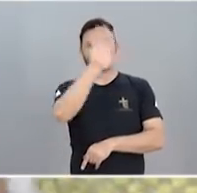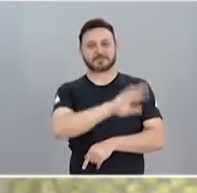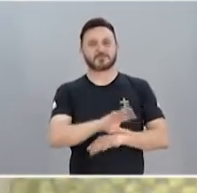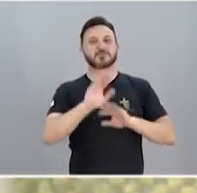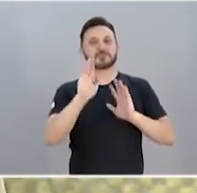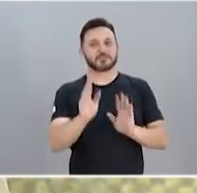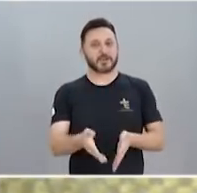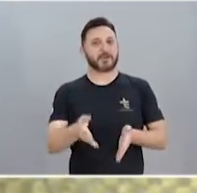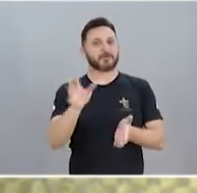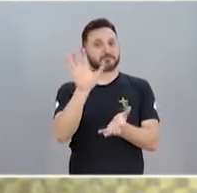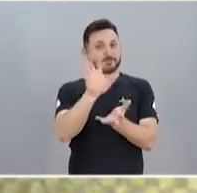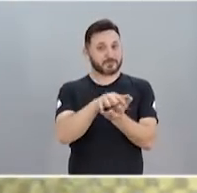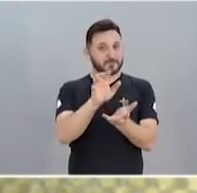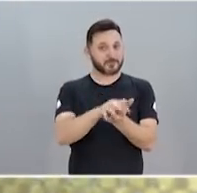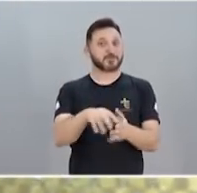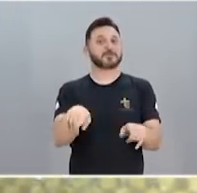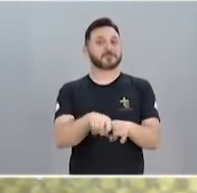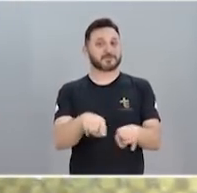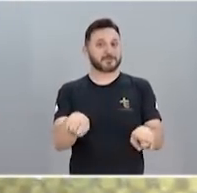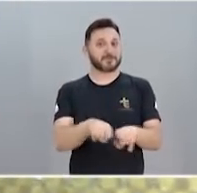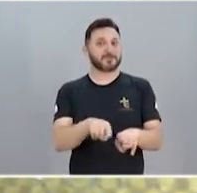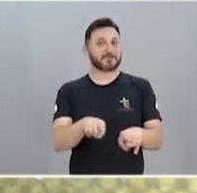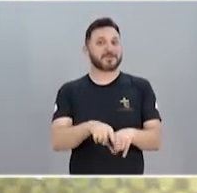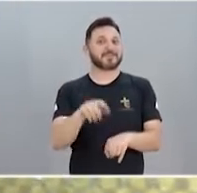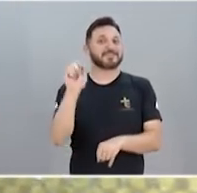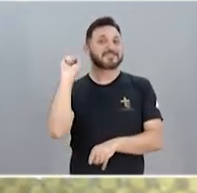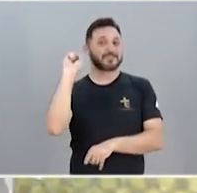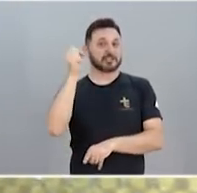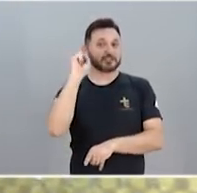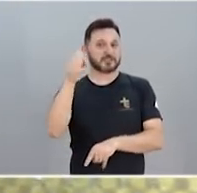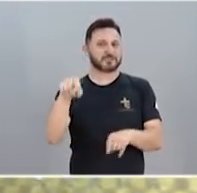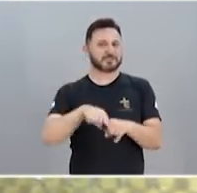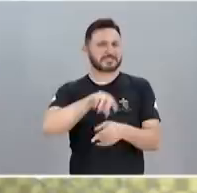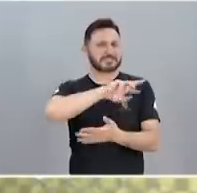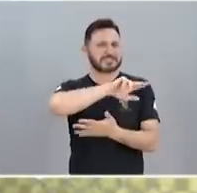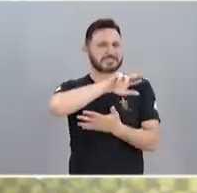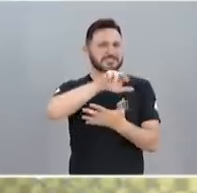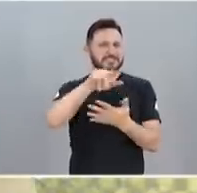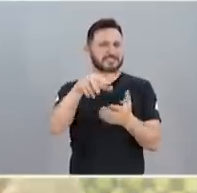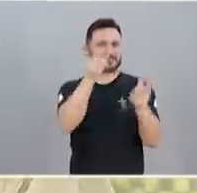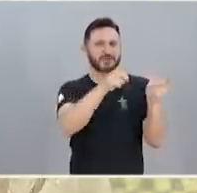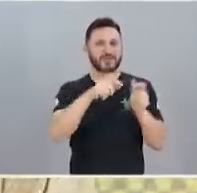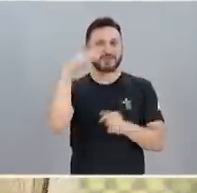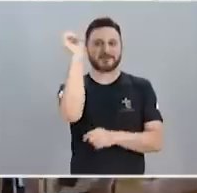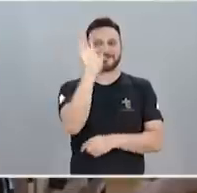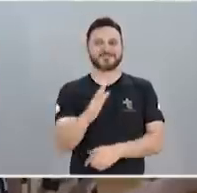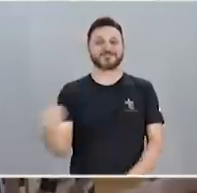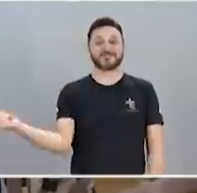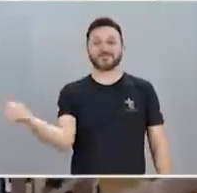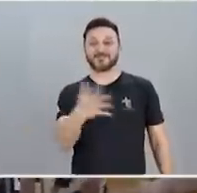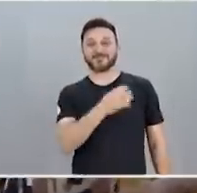sendo digitalizadas, as TVs irmãs, as rádios irmãs, bem-vindas!